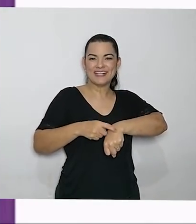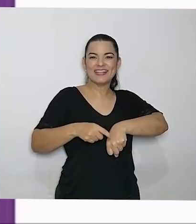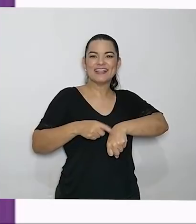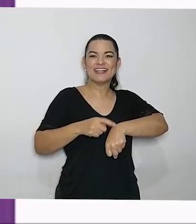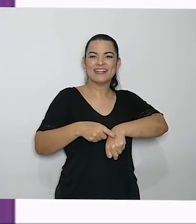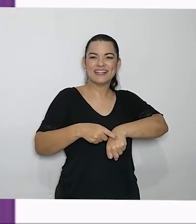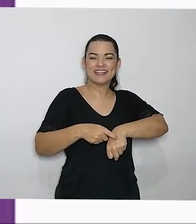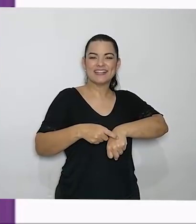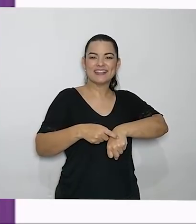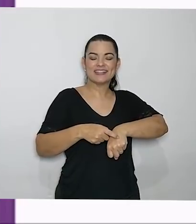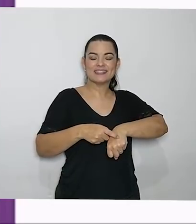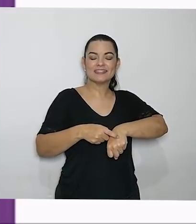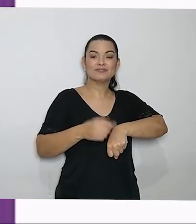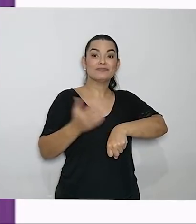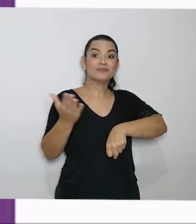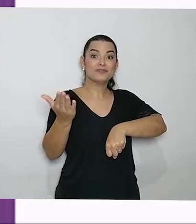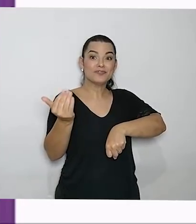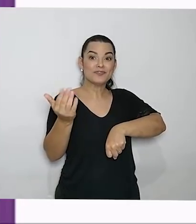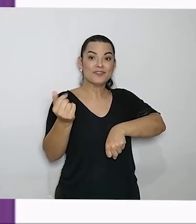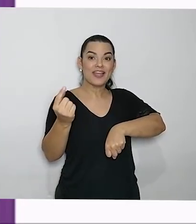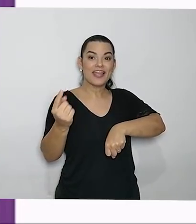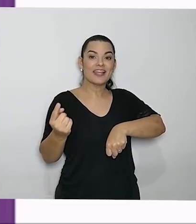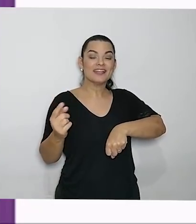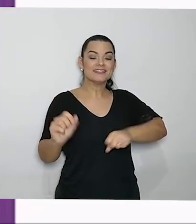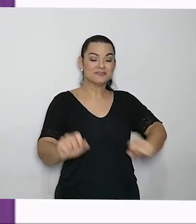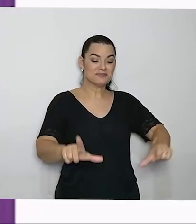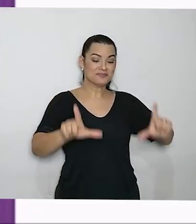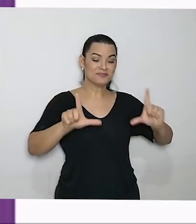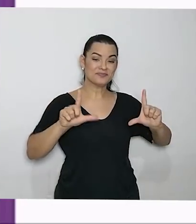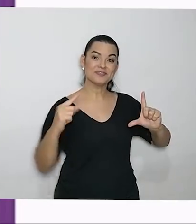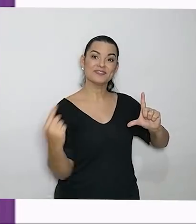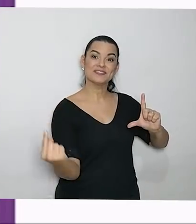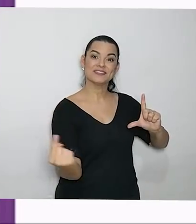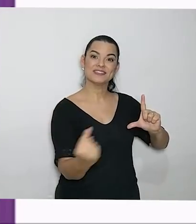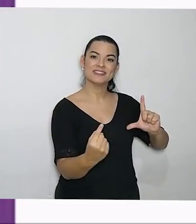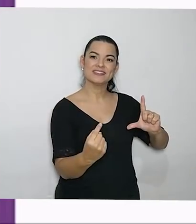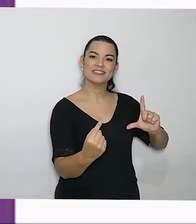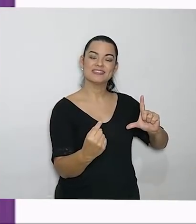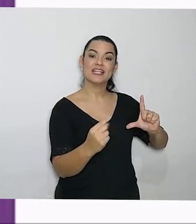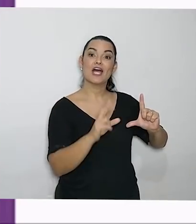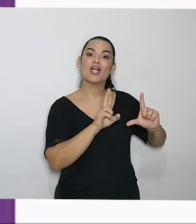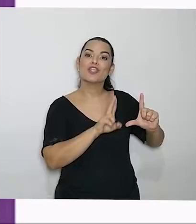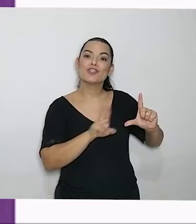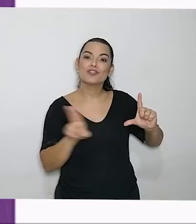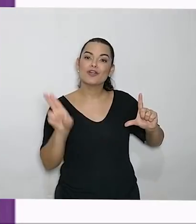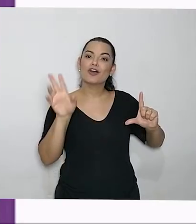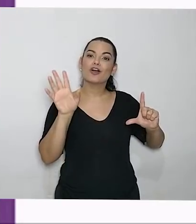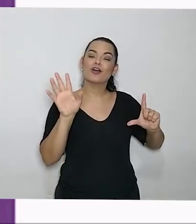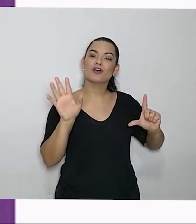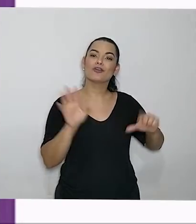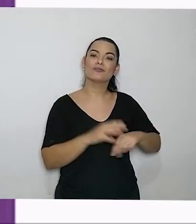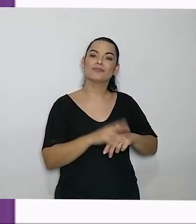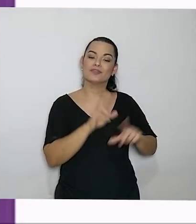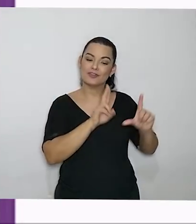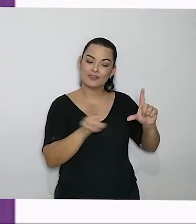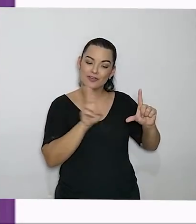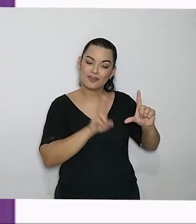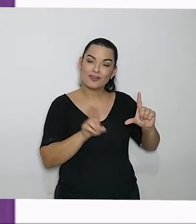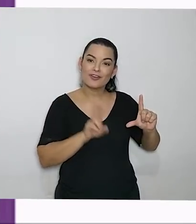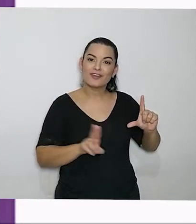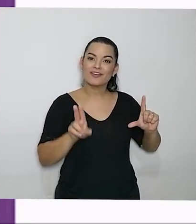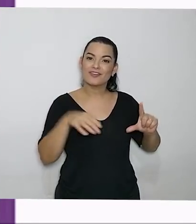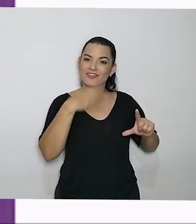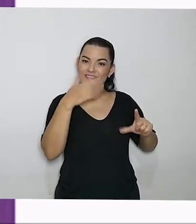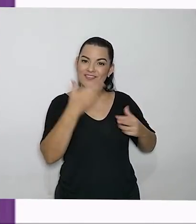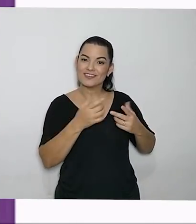morango. Põe o dedinho em cima do nome das frutas e vai falando morango